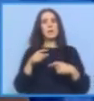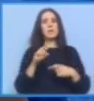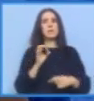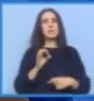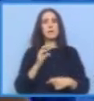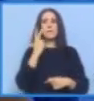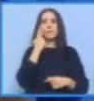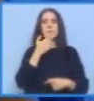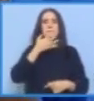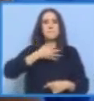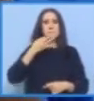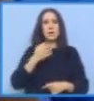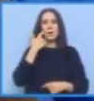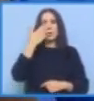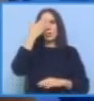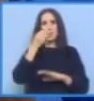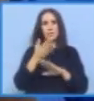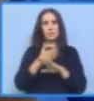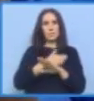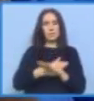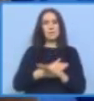a vivência da Quaresma devia servir